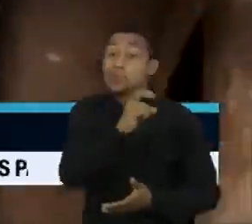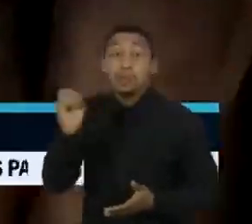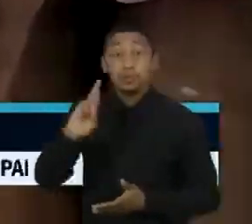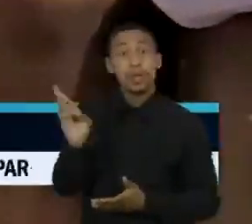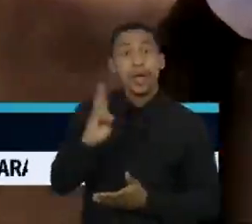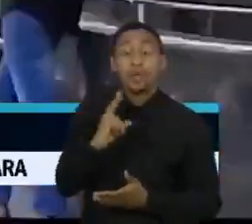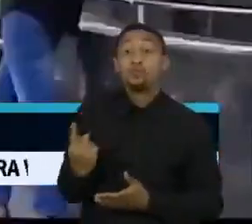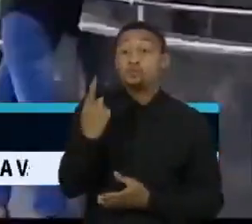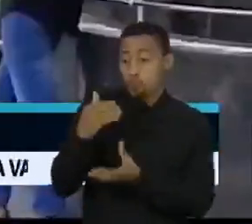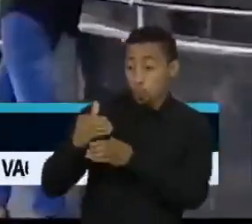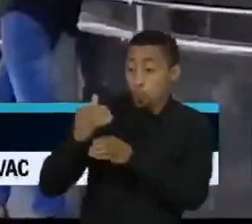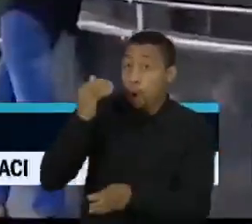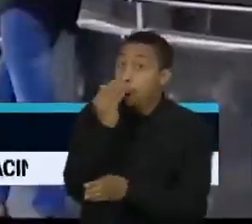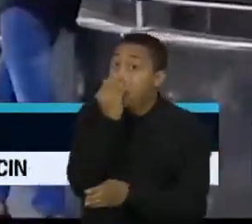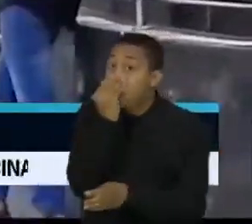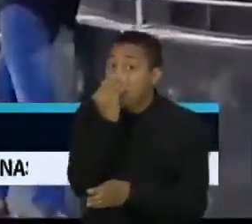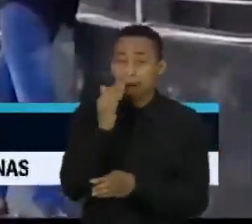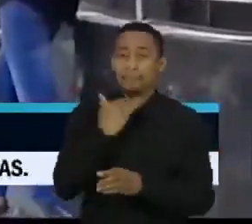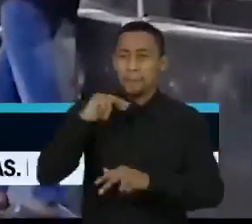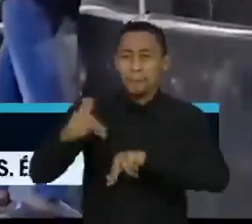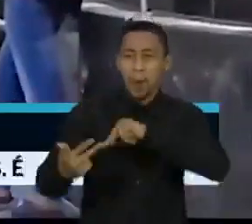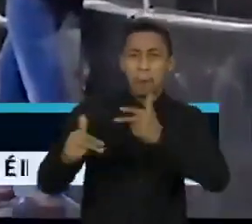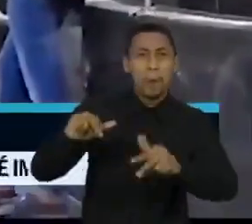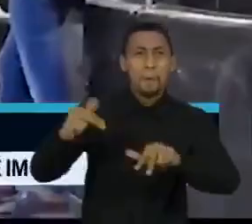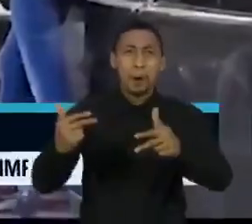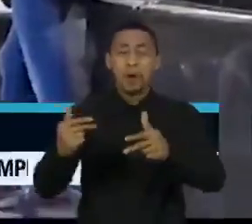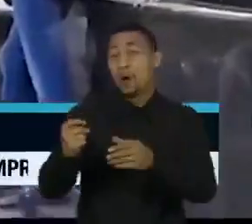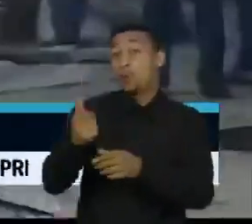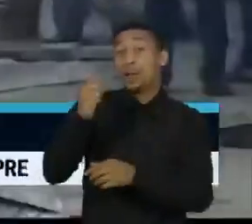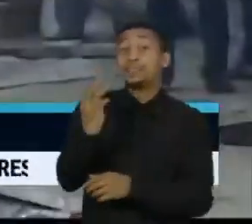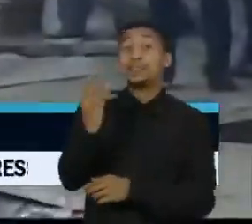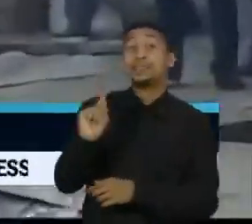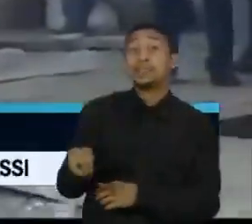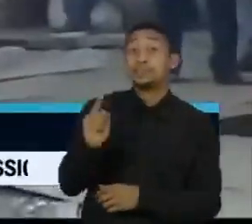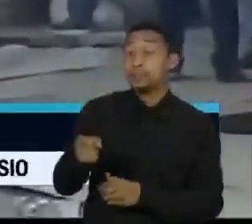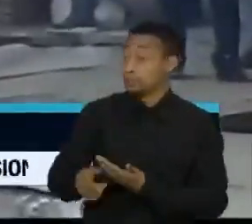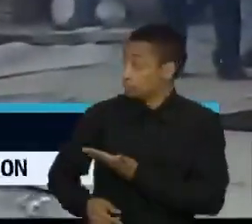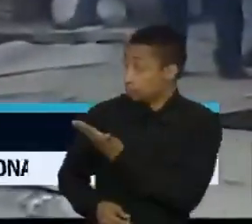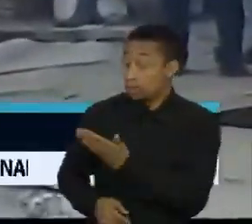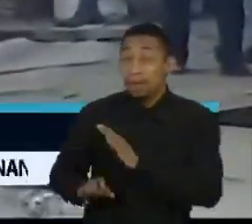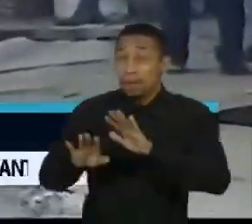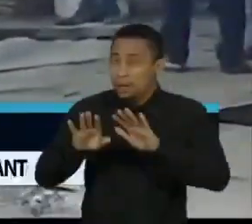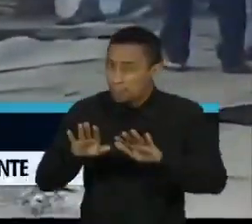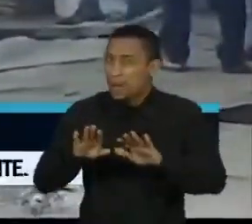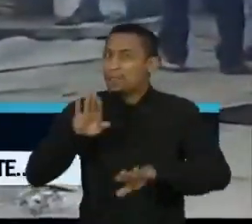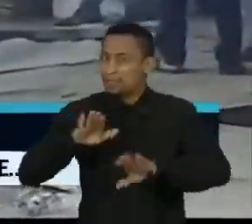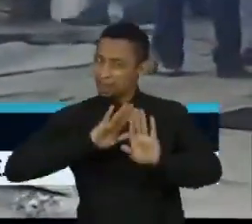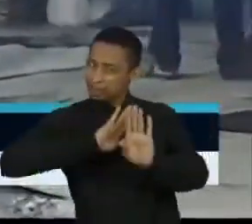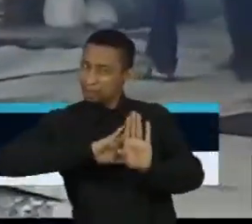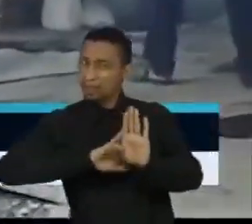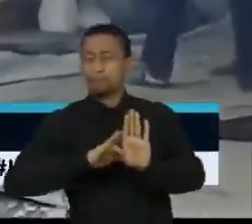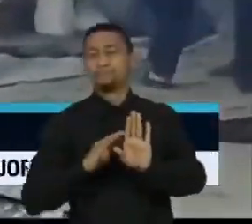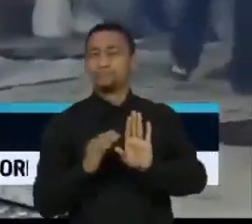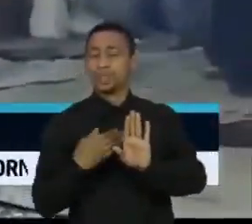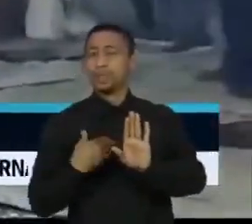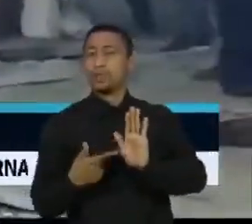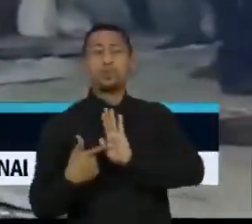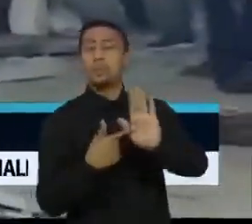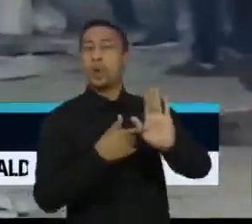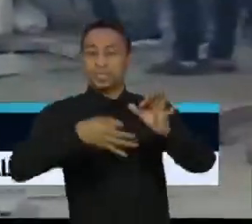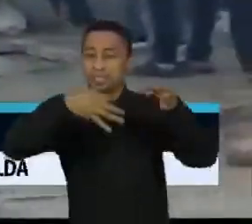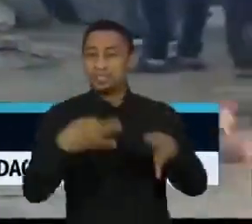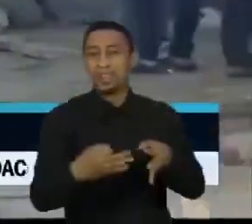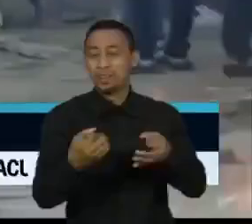3.500 por um cilindro. As mortes diárias se aproximam de 3 mil, mas os números podem estar subnotificados. Os crematórios